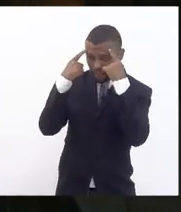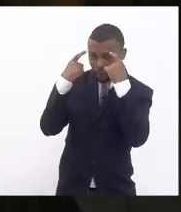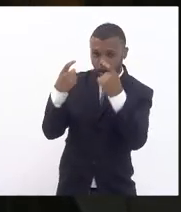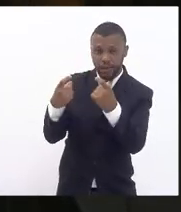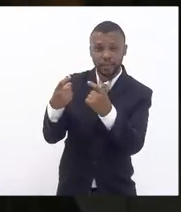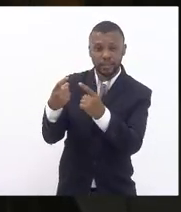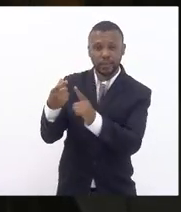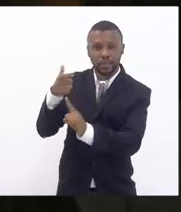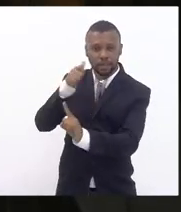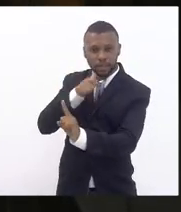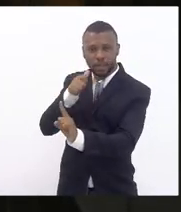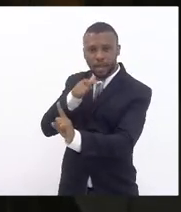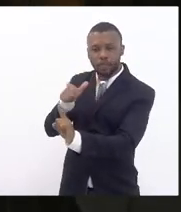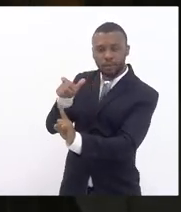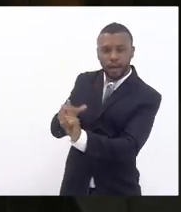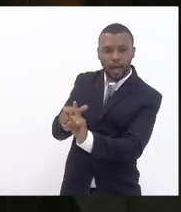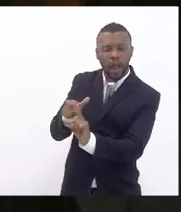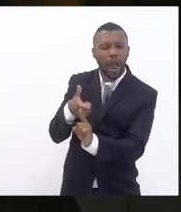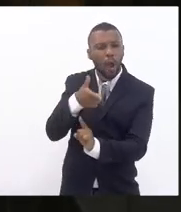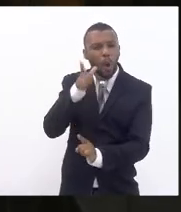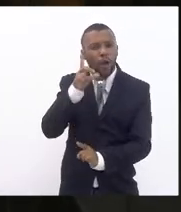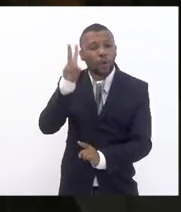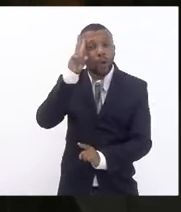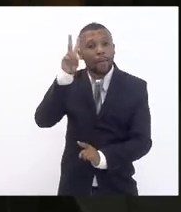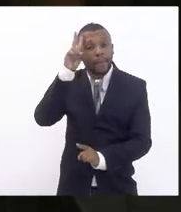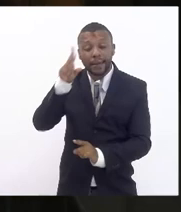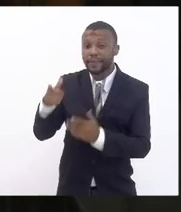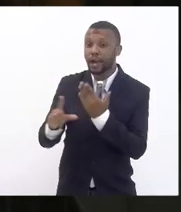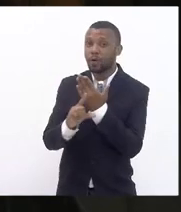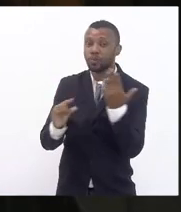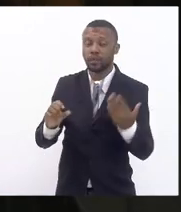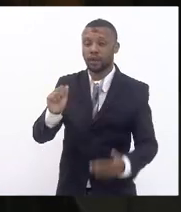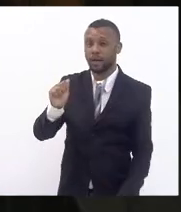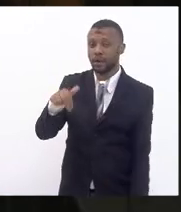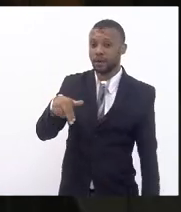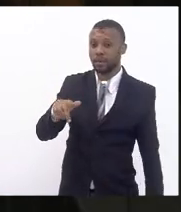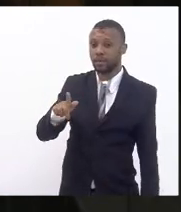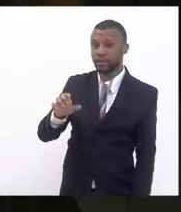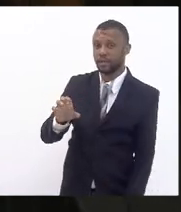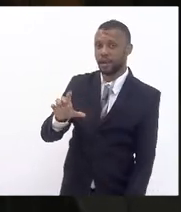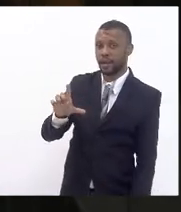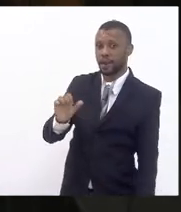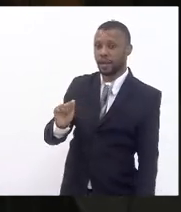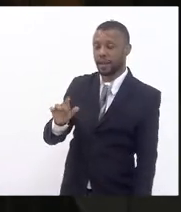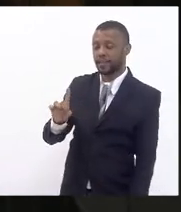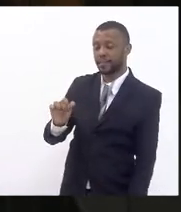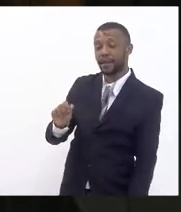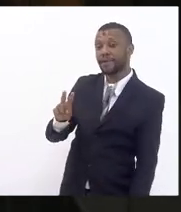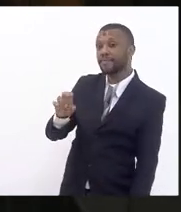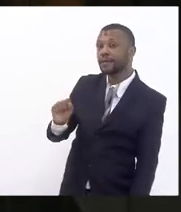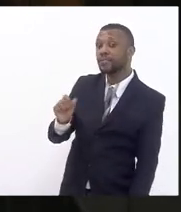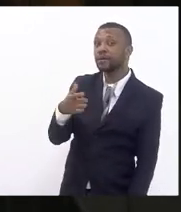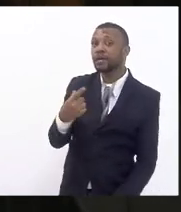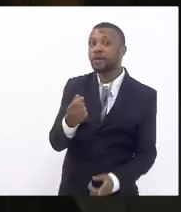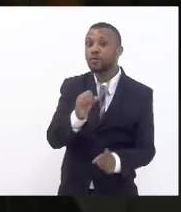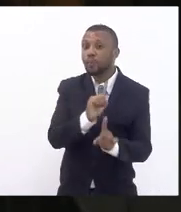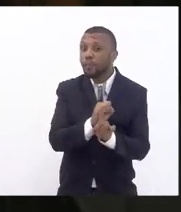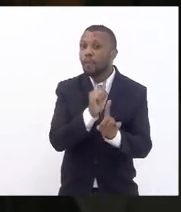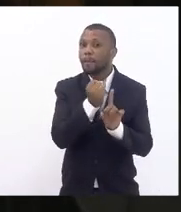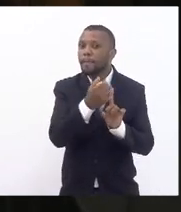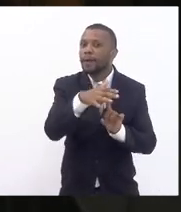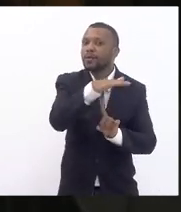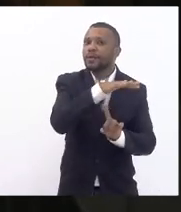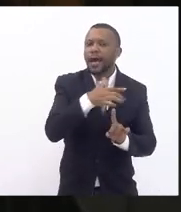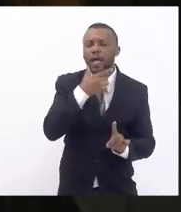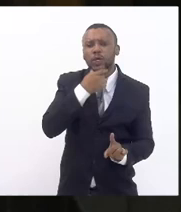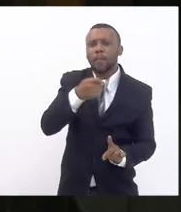ontem eu lembrei a Angela Davis, né, que falava que numa sociedade machista